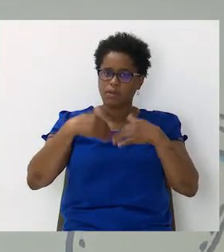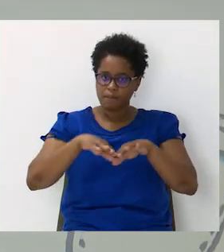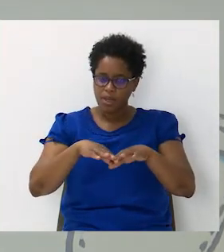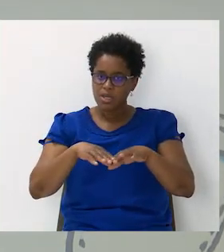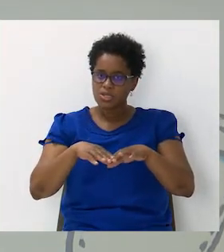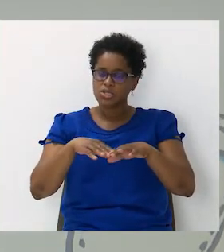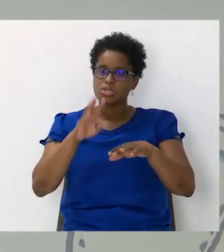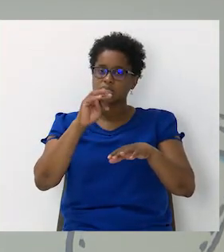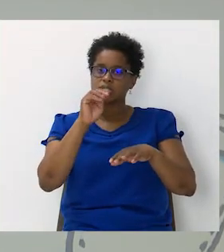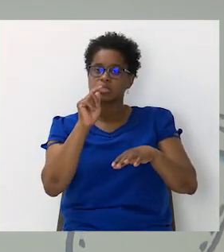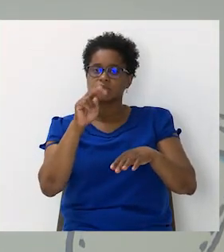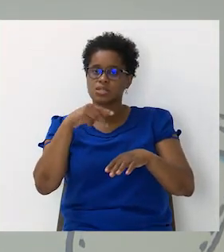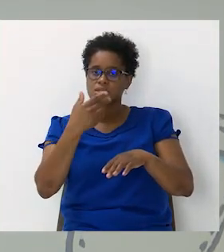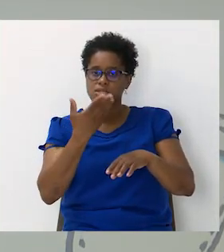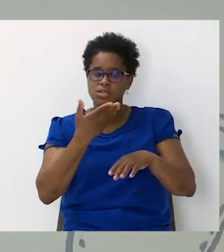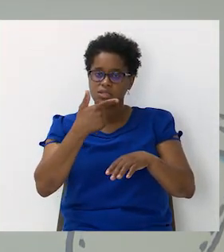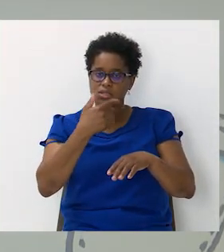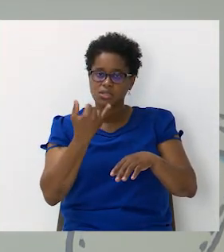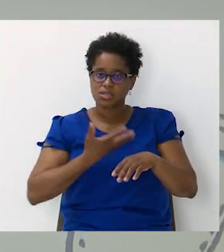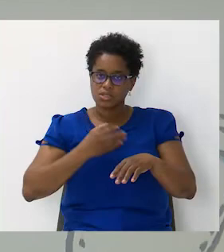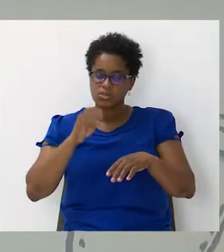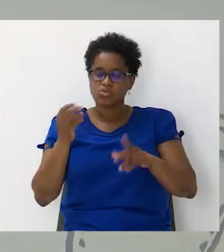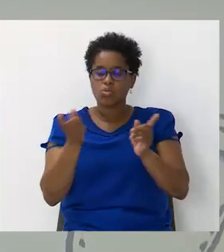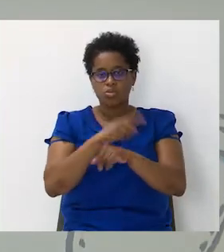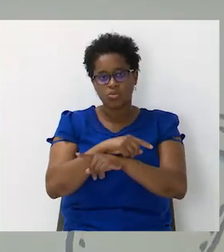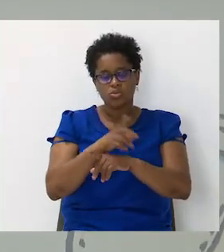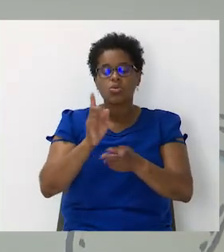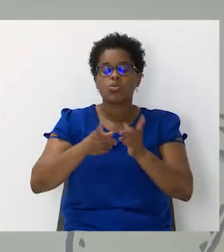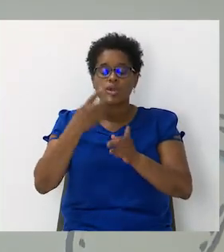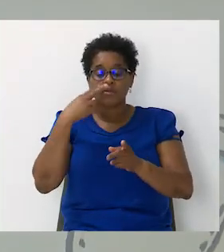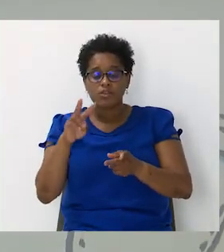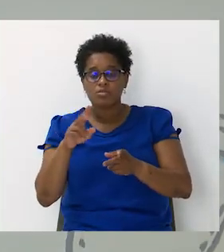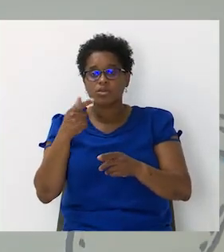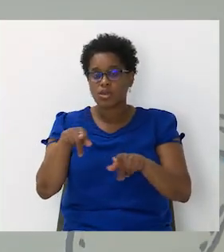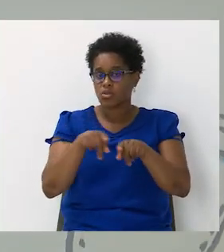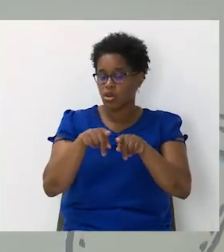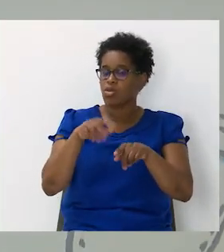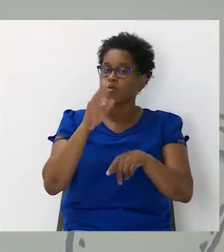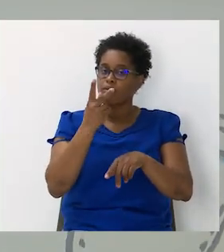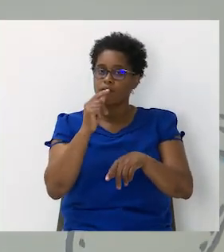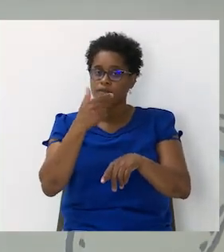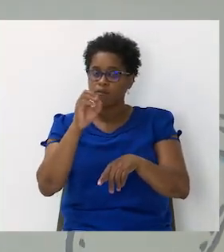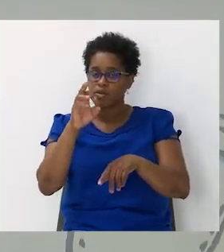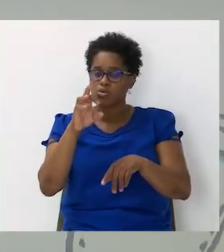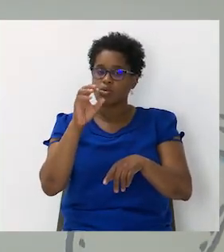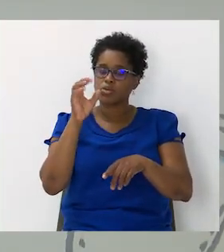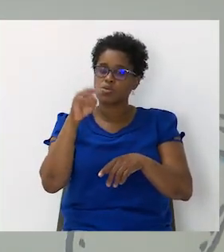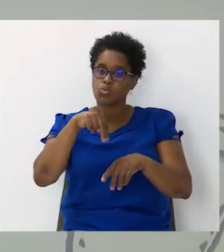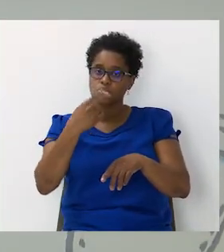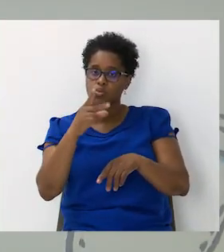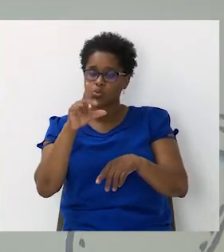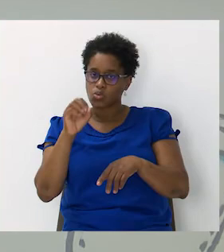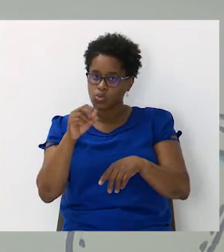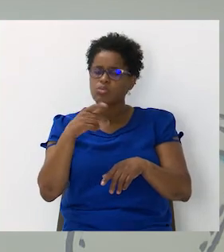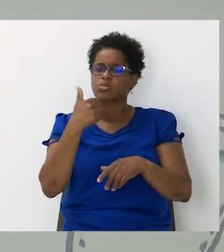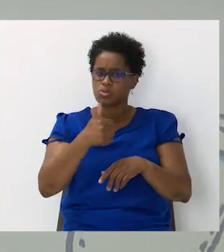têm sentidos opostos. O que é que nós vimos? Que dá um vetor nulo. Muito bem. Gostei da